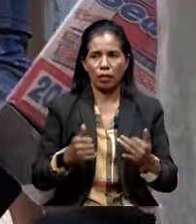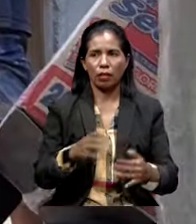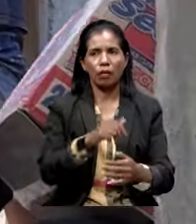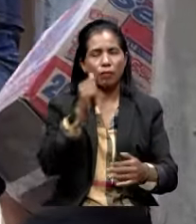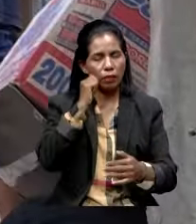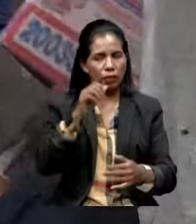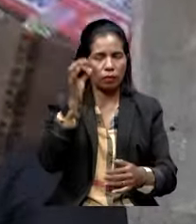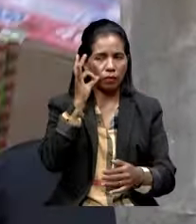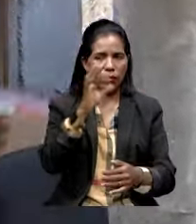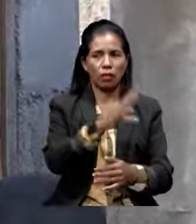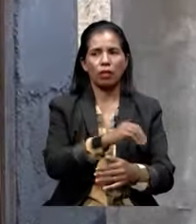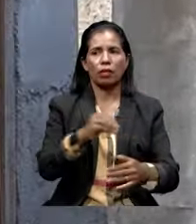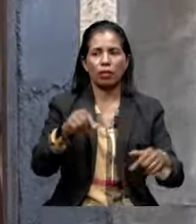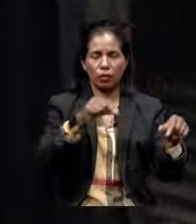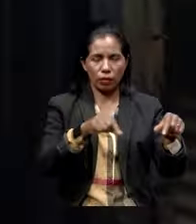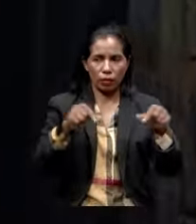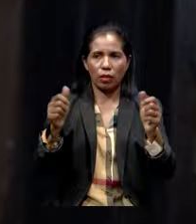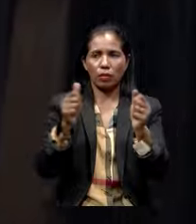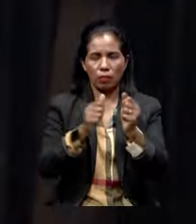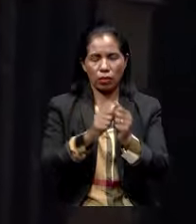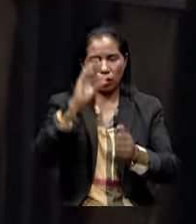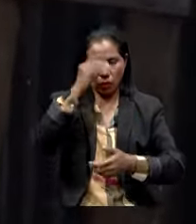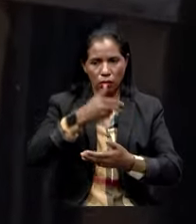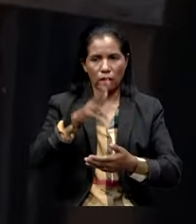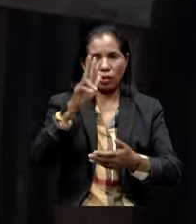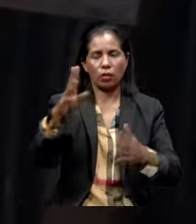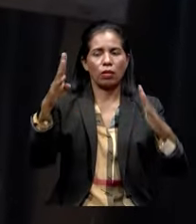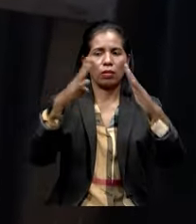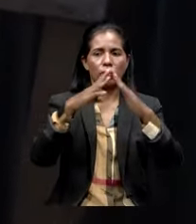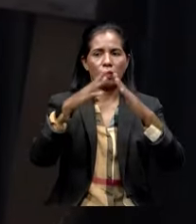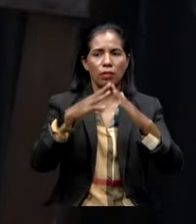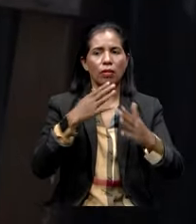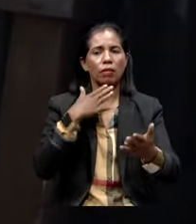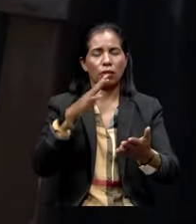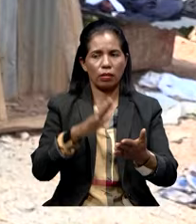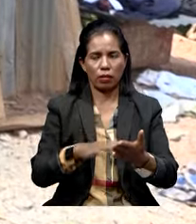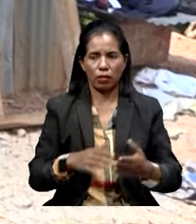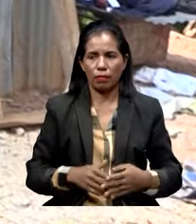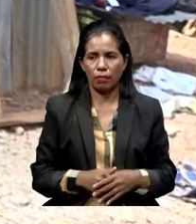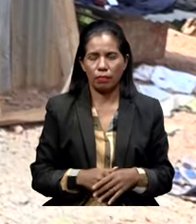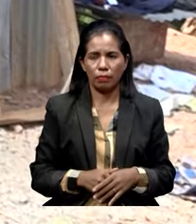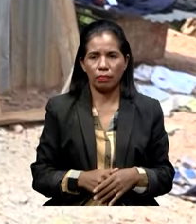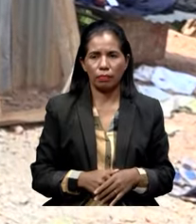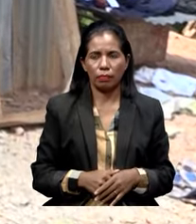nebe ho kondisyon deficiente ne hela mutu ko oang na intolo iha uma nebe kondisyon ladig no ona ekipa kobertura GMN